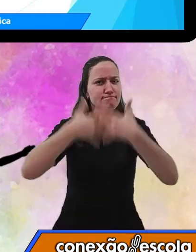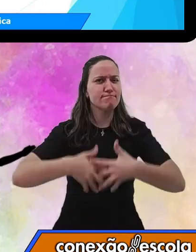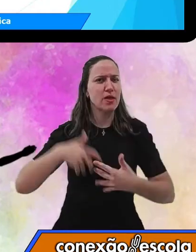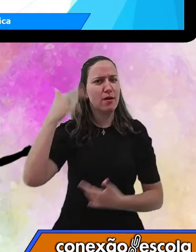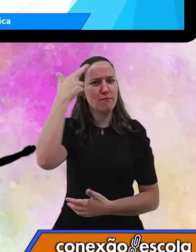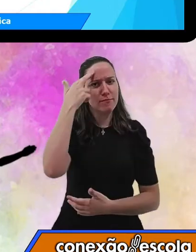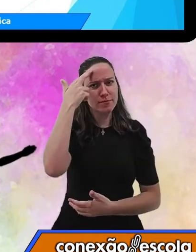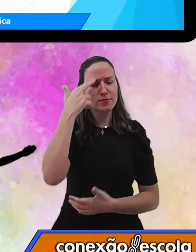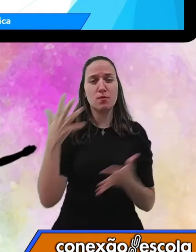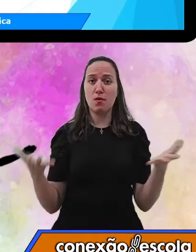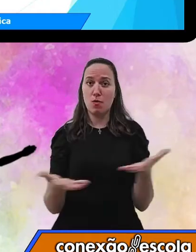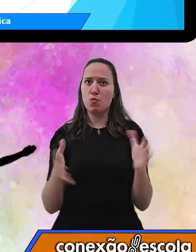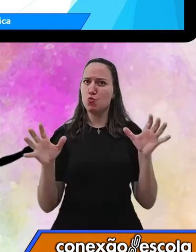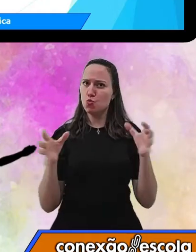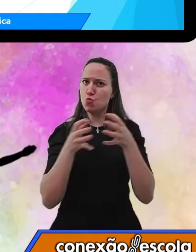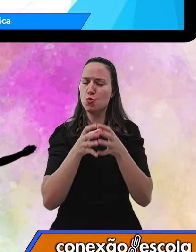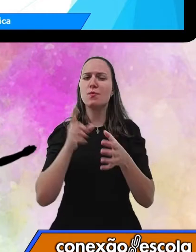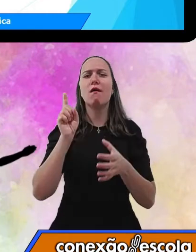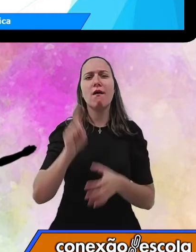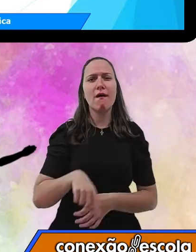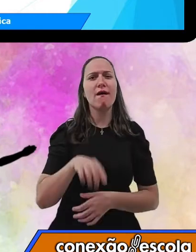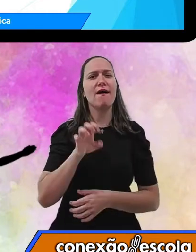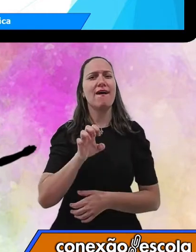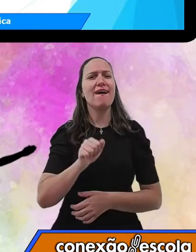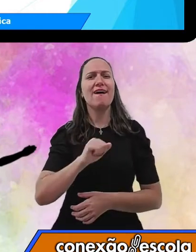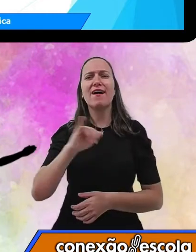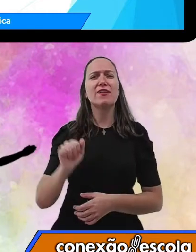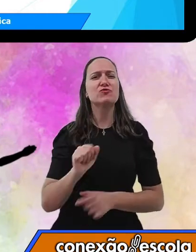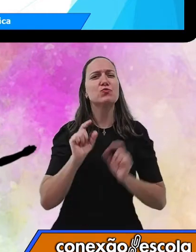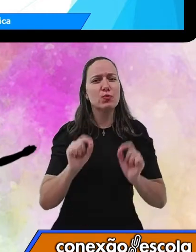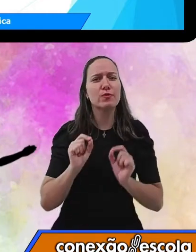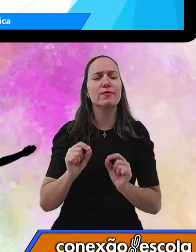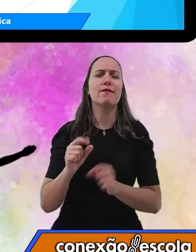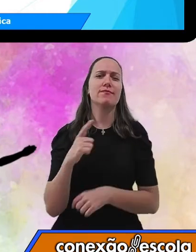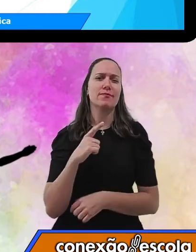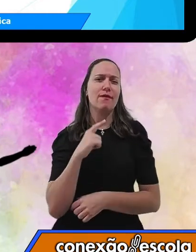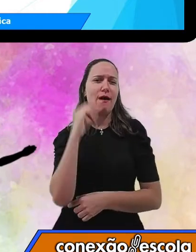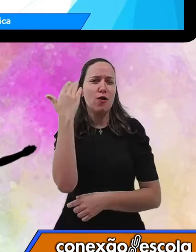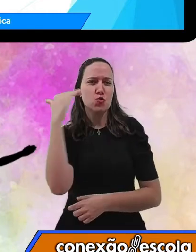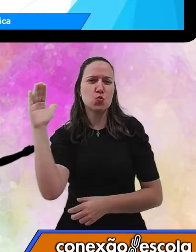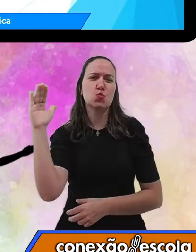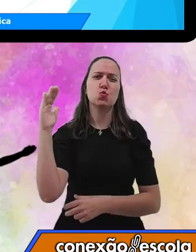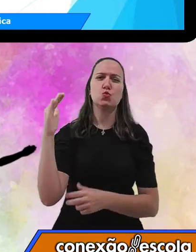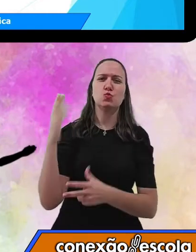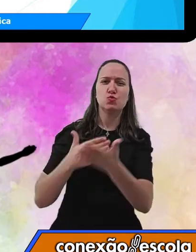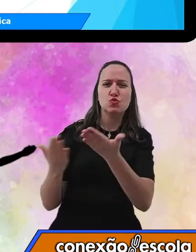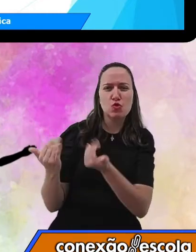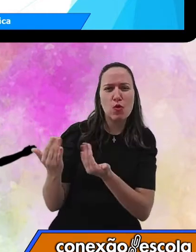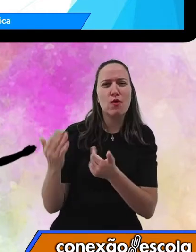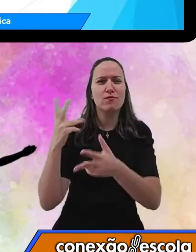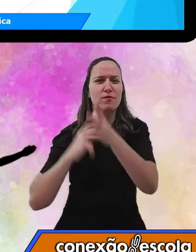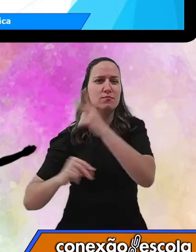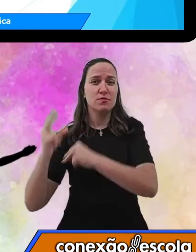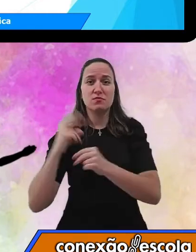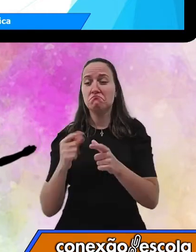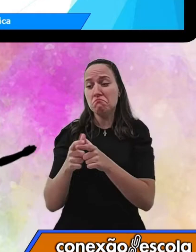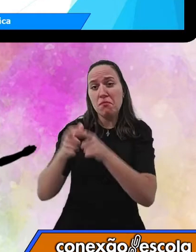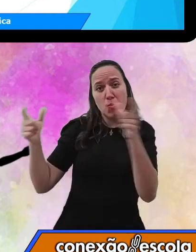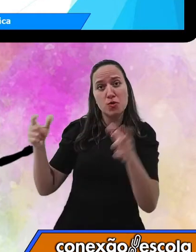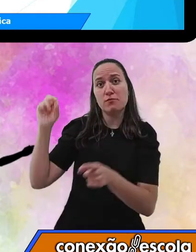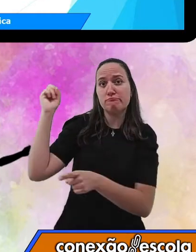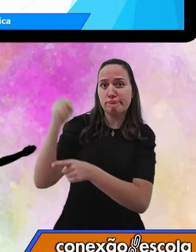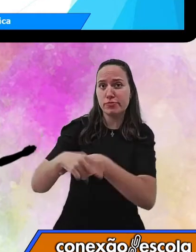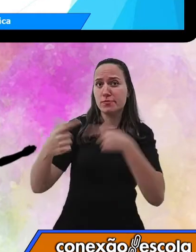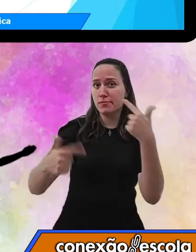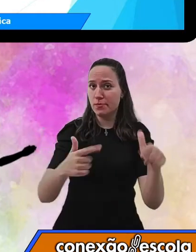é de adolescentes, jovens e adultos, e provavelmente todos já estão inseridos no mundo do trabalho,